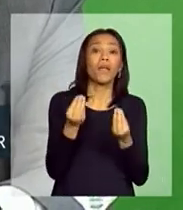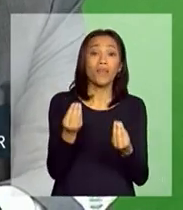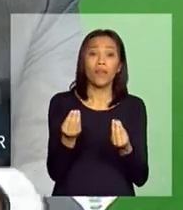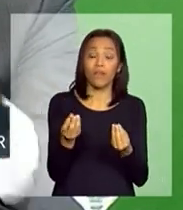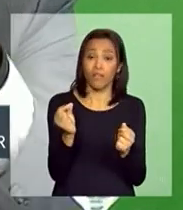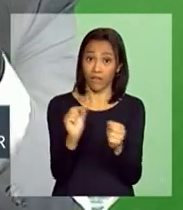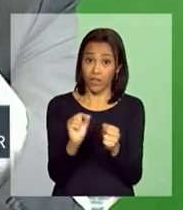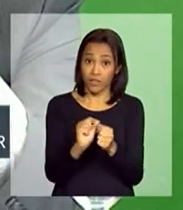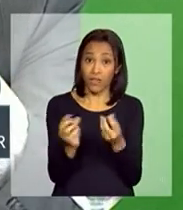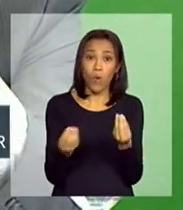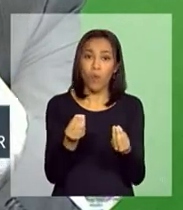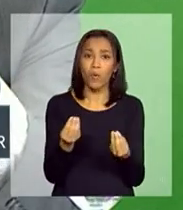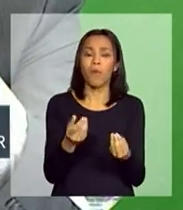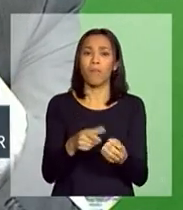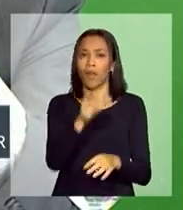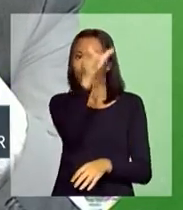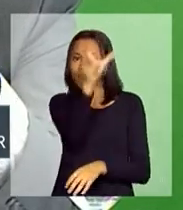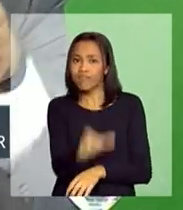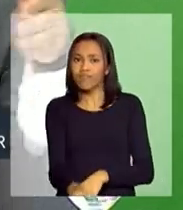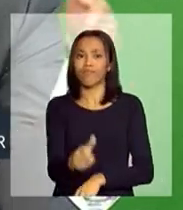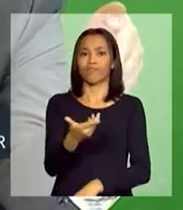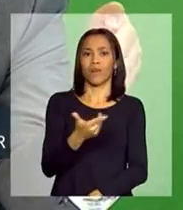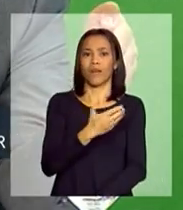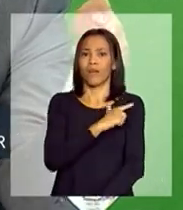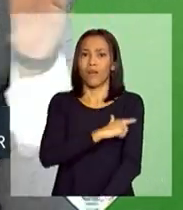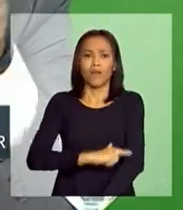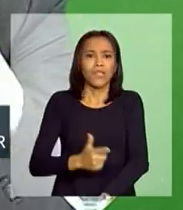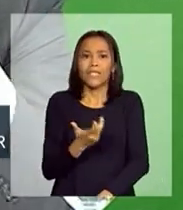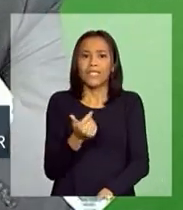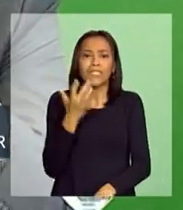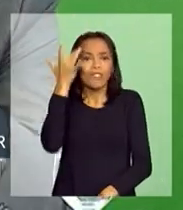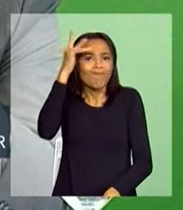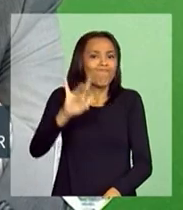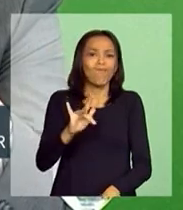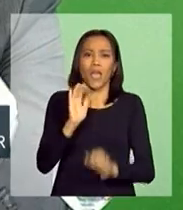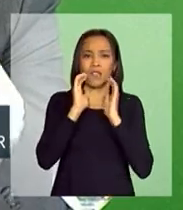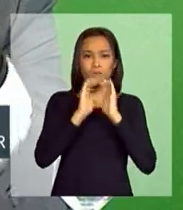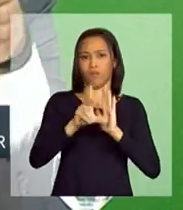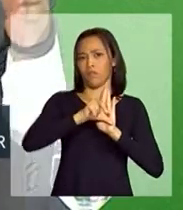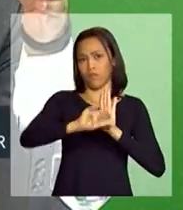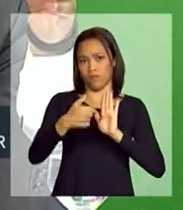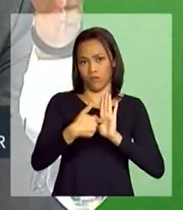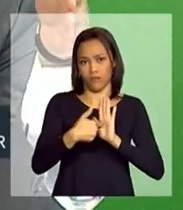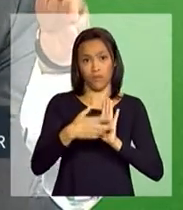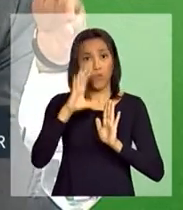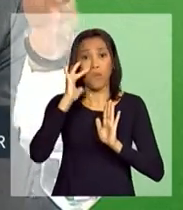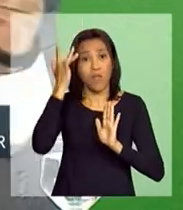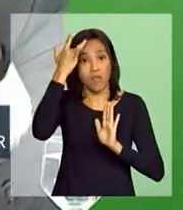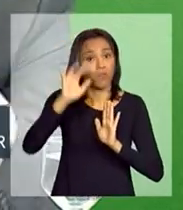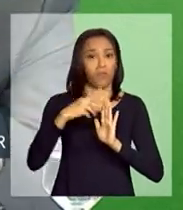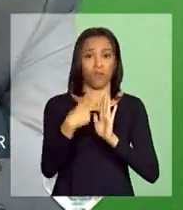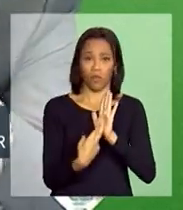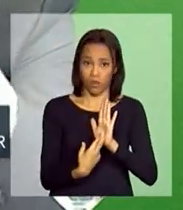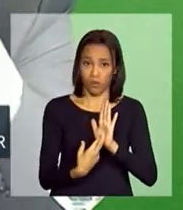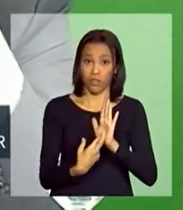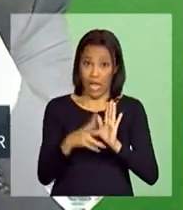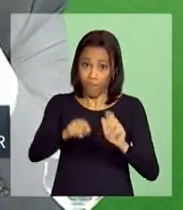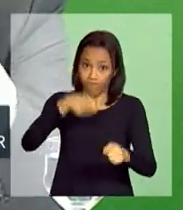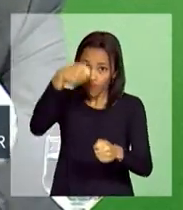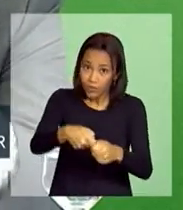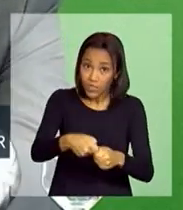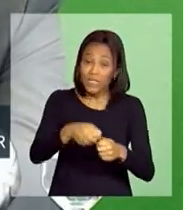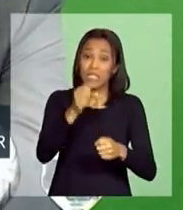sanções de proposições para condutas indevidas para condutas que não respeitam regras se você não